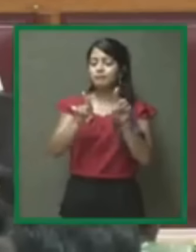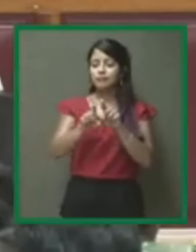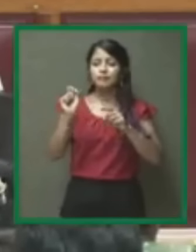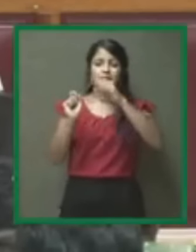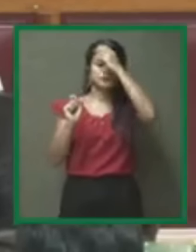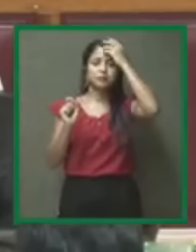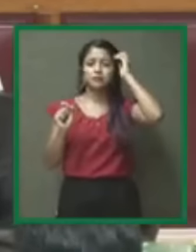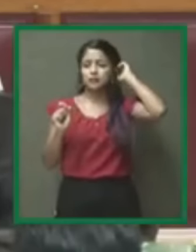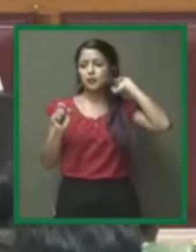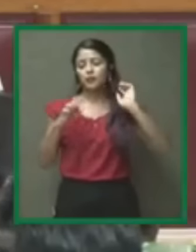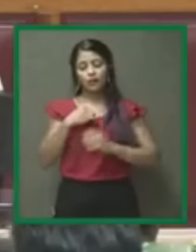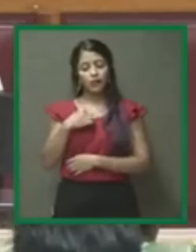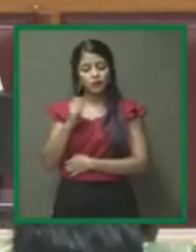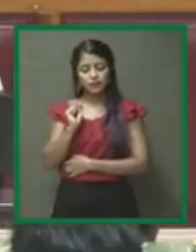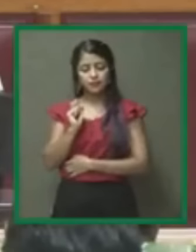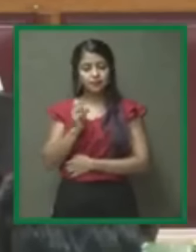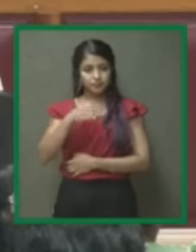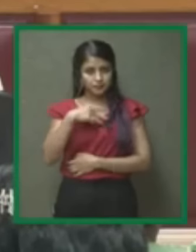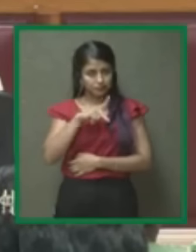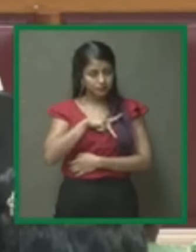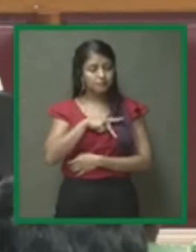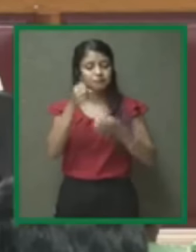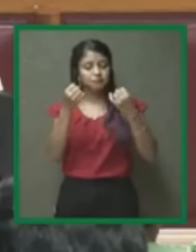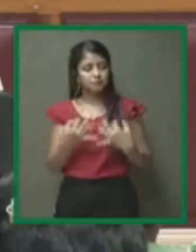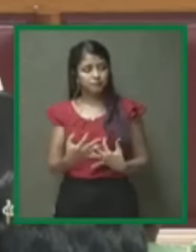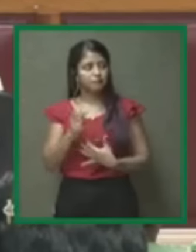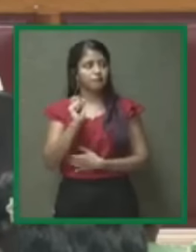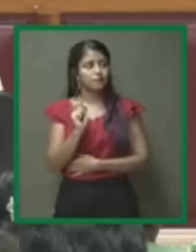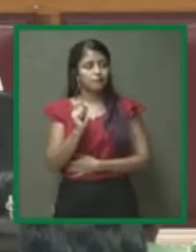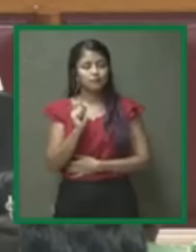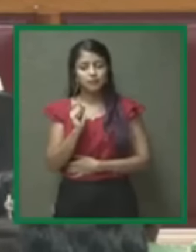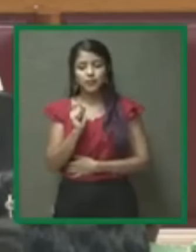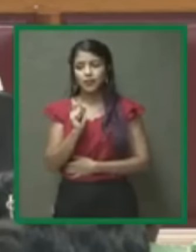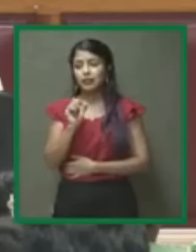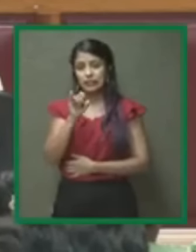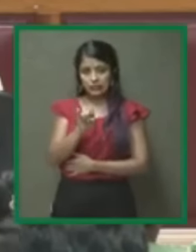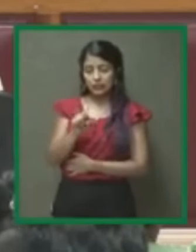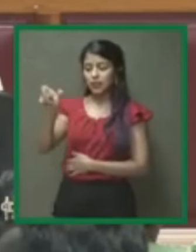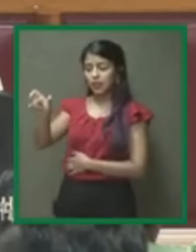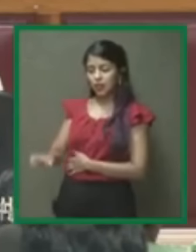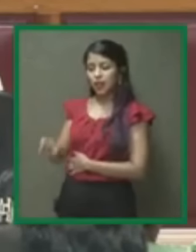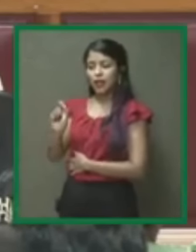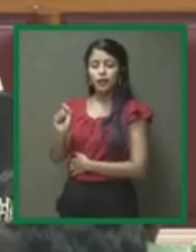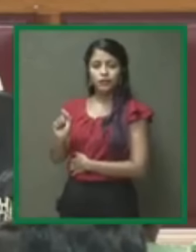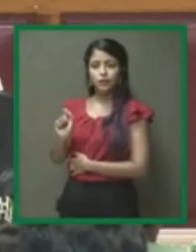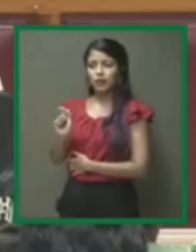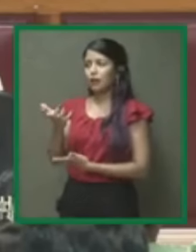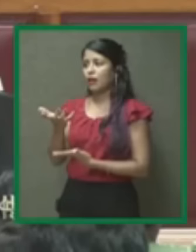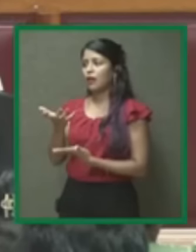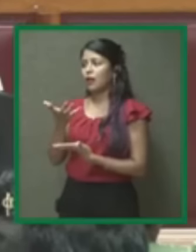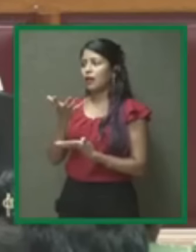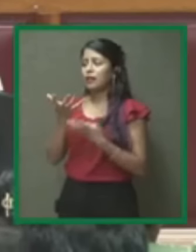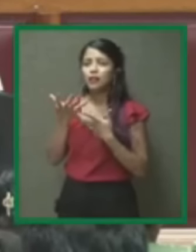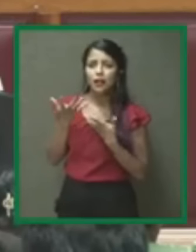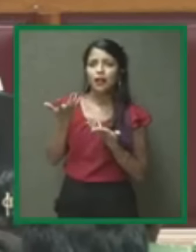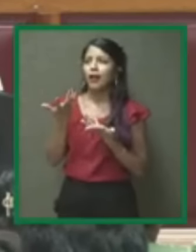disso, o Ministério Público ressalta que, caso ele decida, opte por